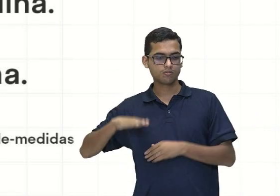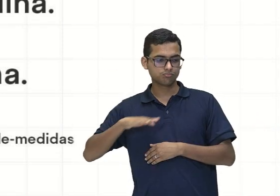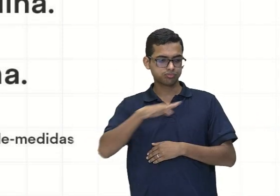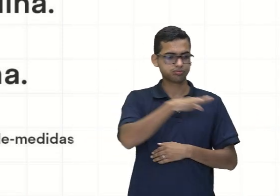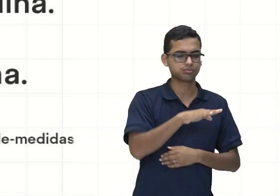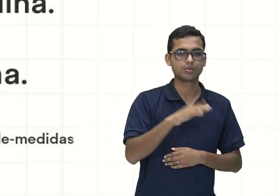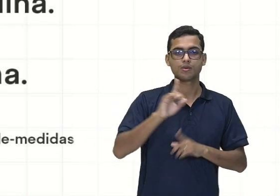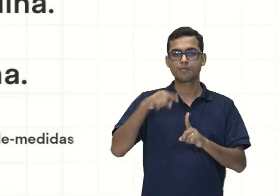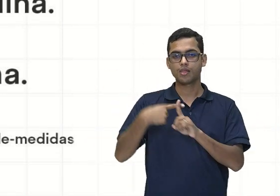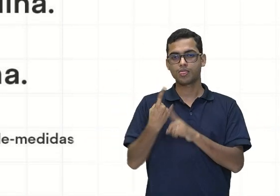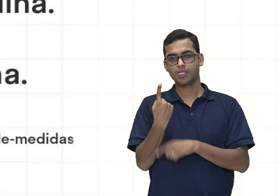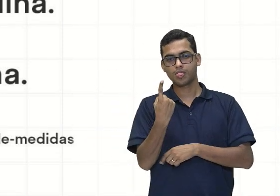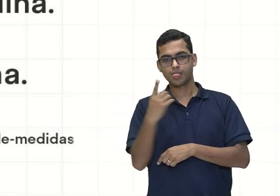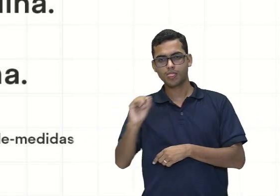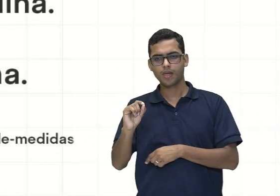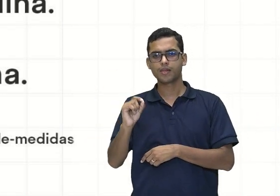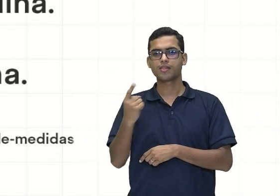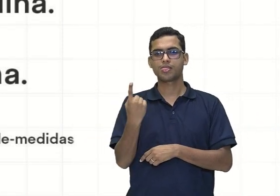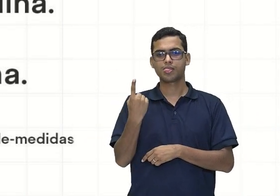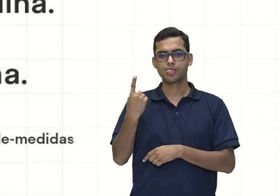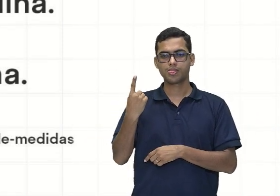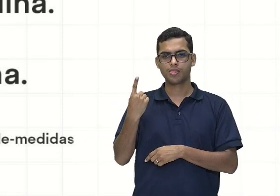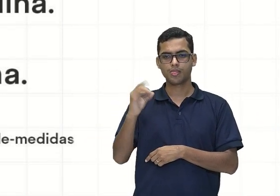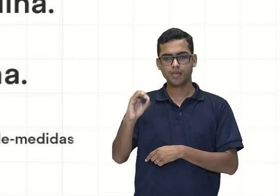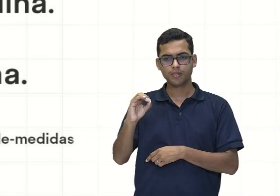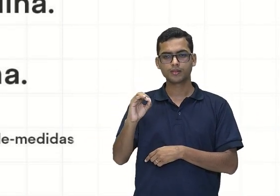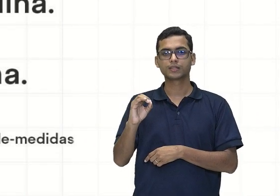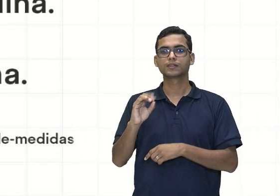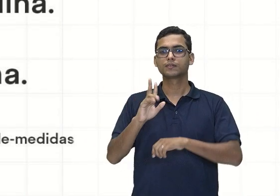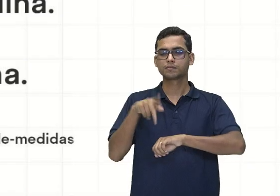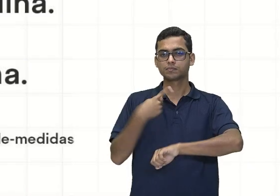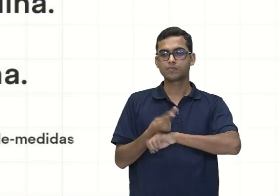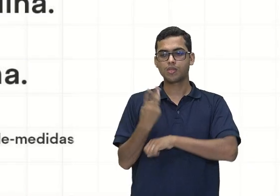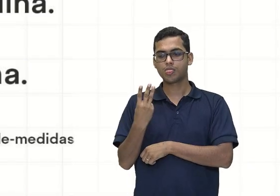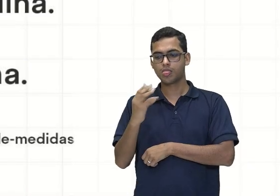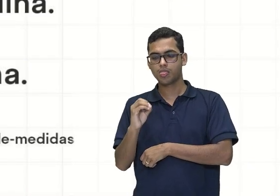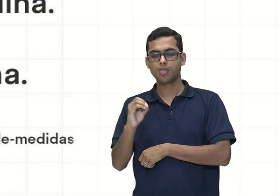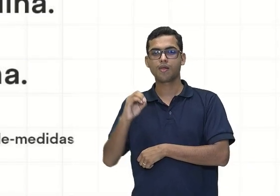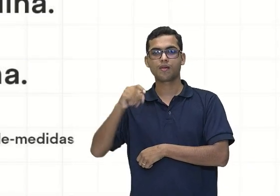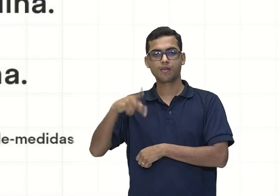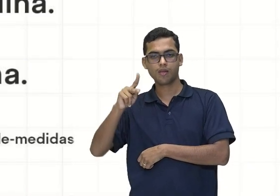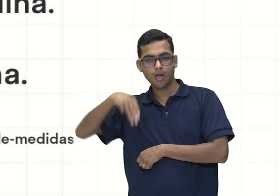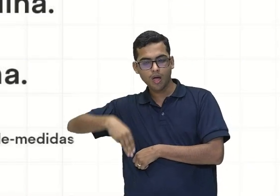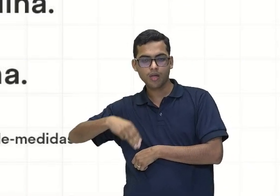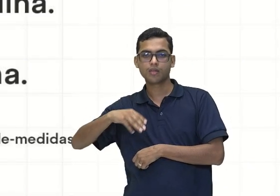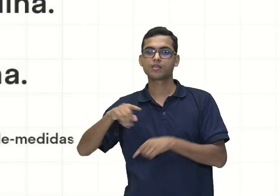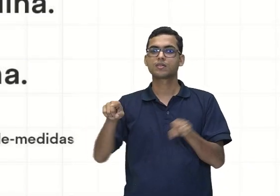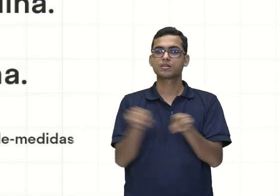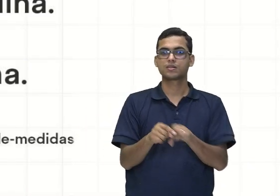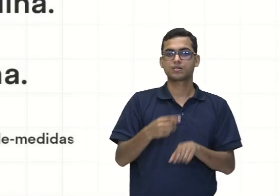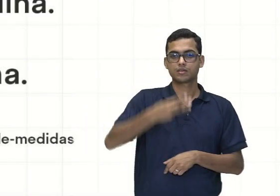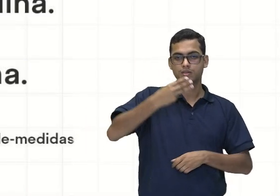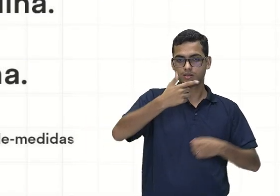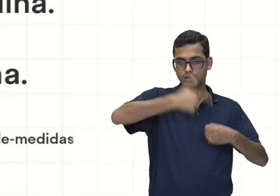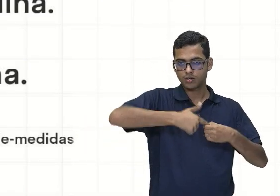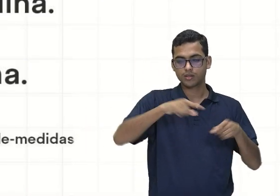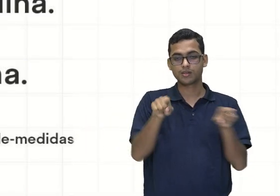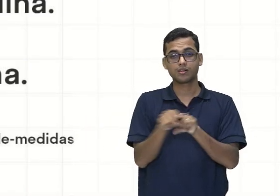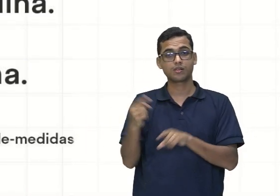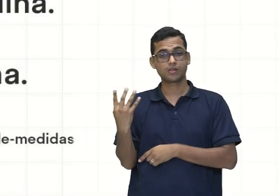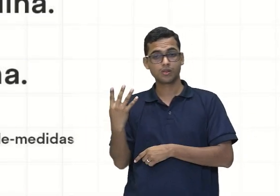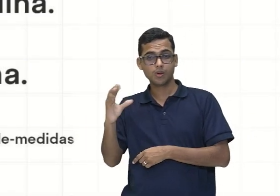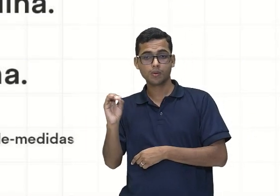2 litros. Em 30, 3 litros. Em 40, 4